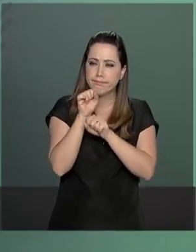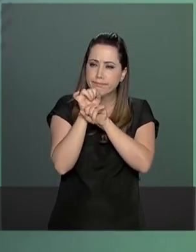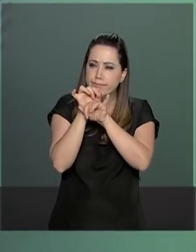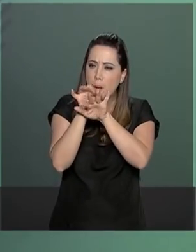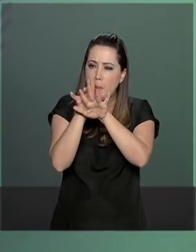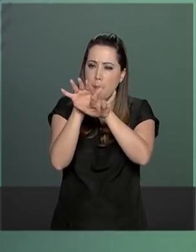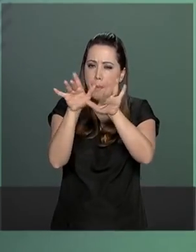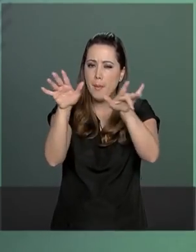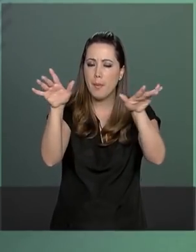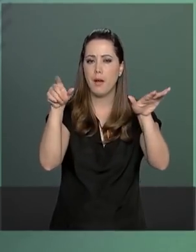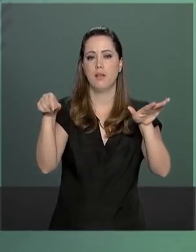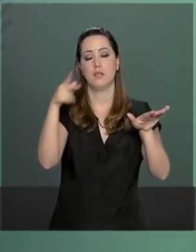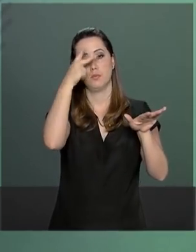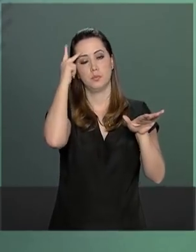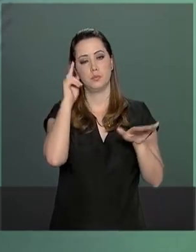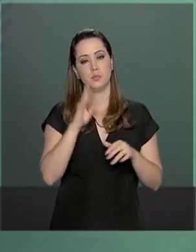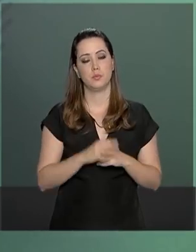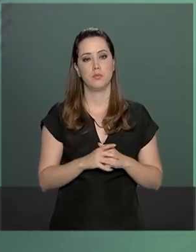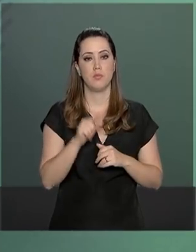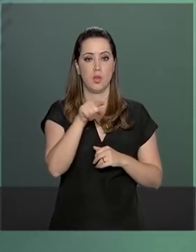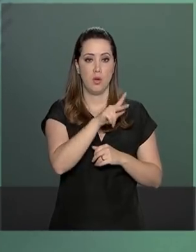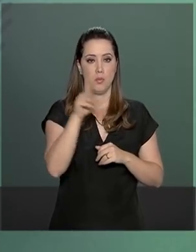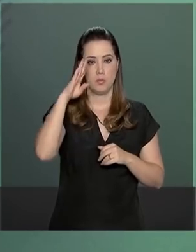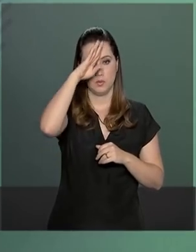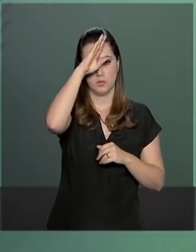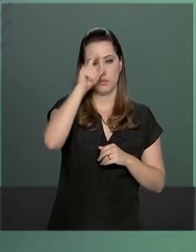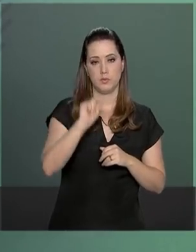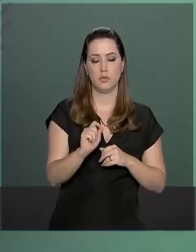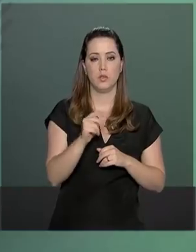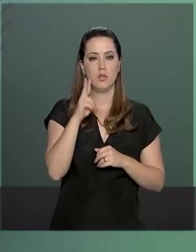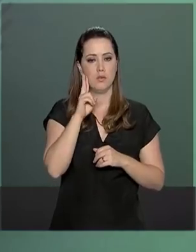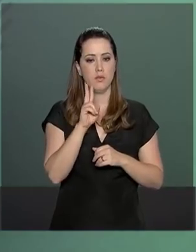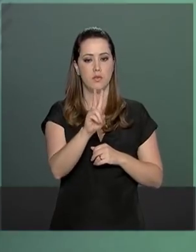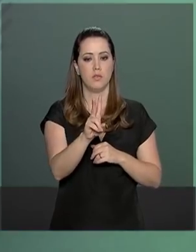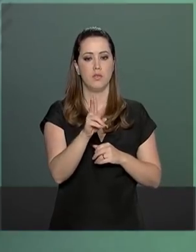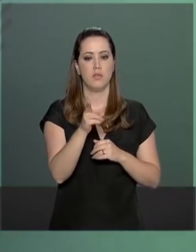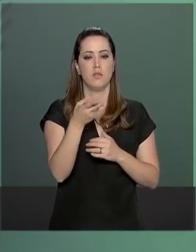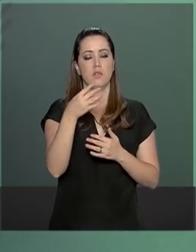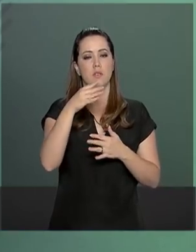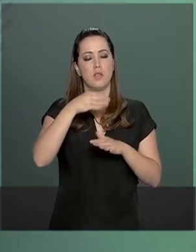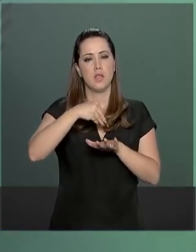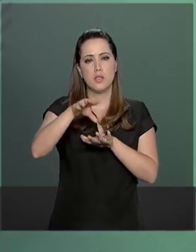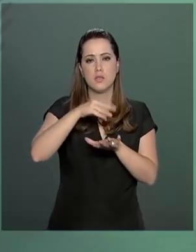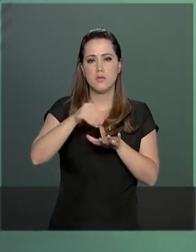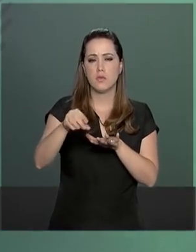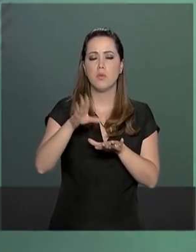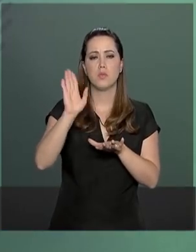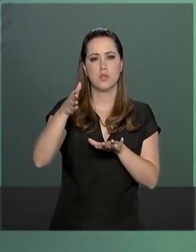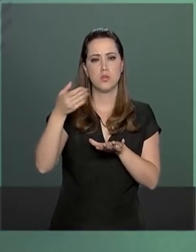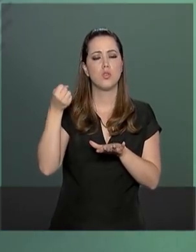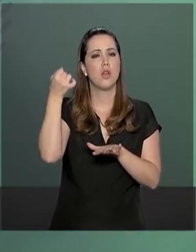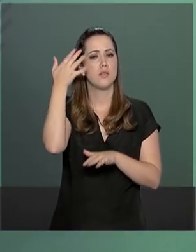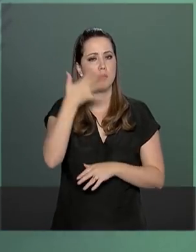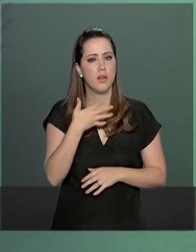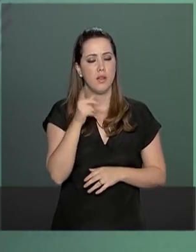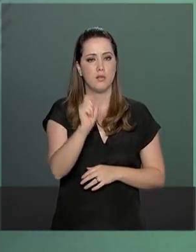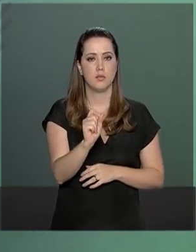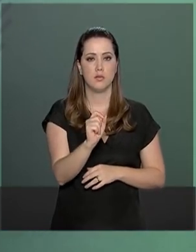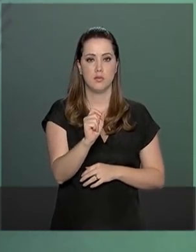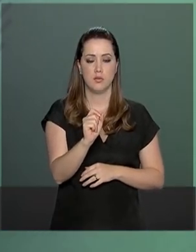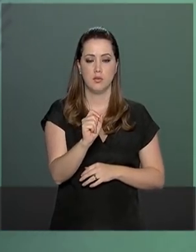senhor presidente da república sobre o assunto em pauta considera que as informações foram devidamente esclarecidas